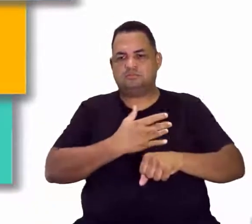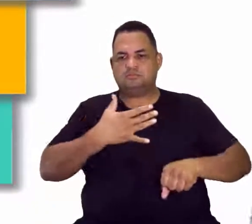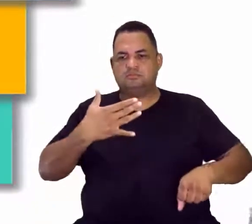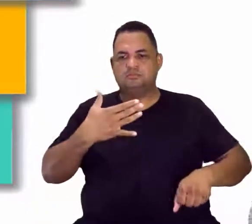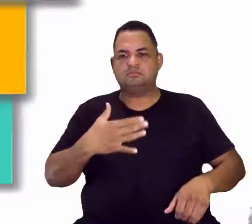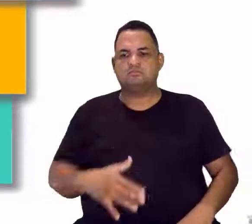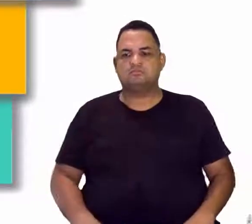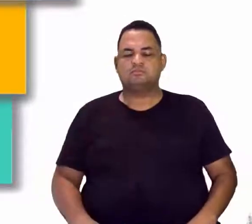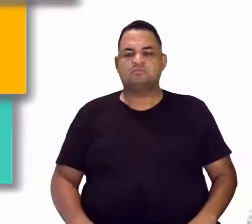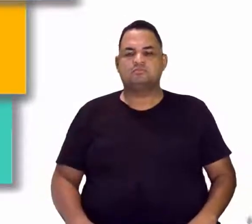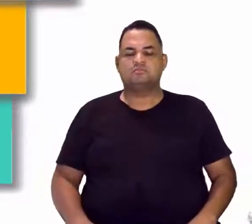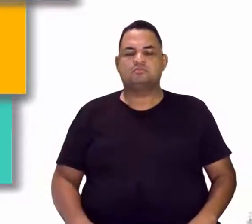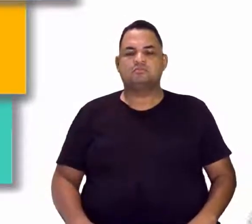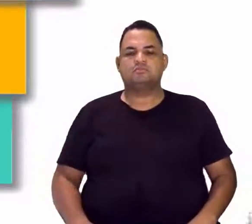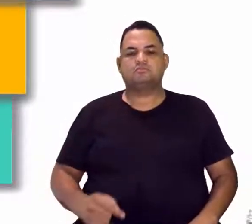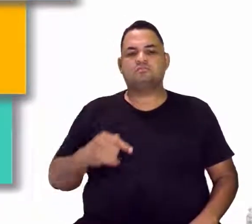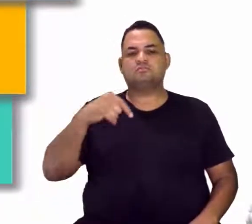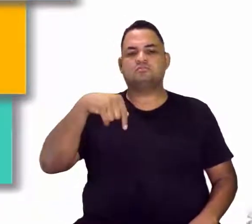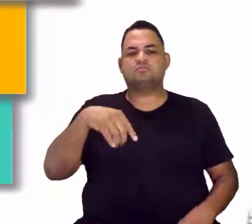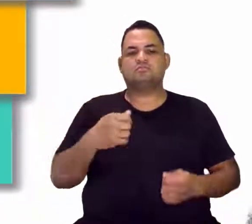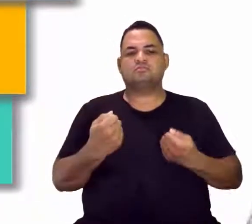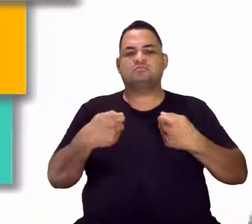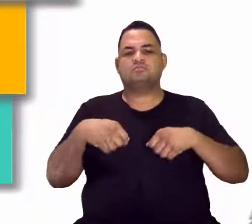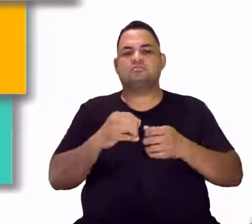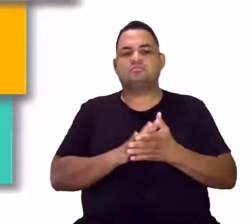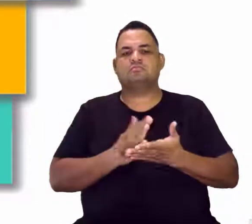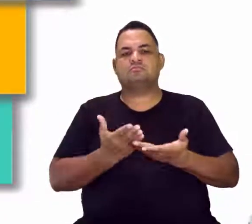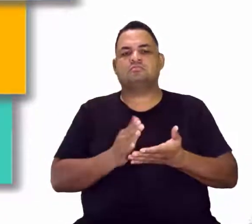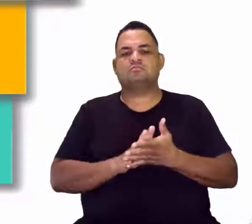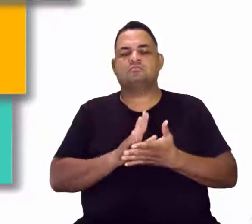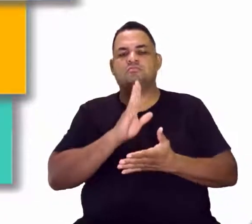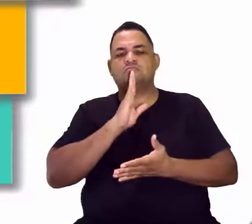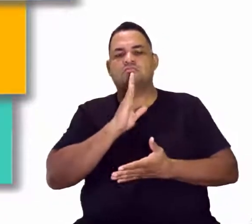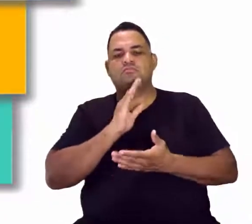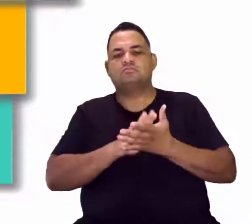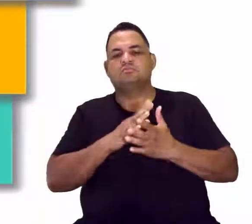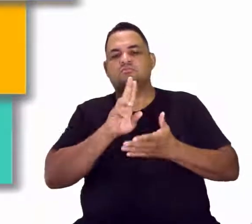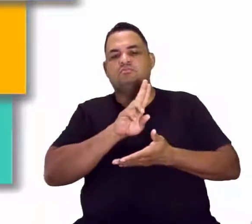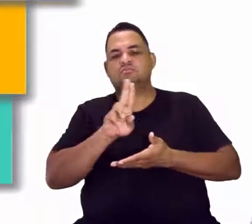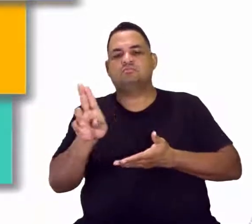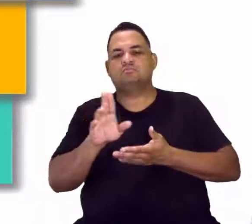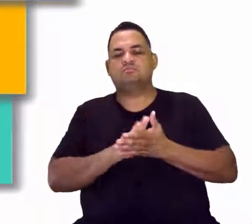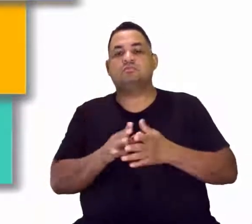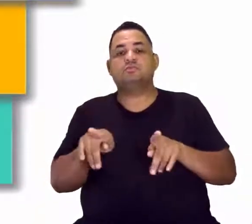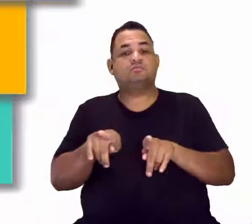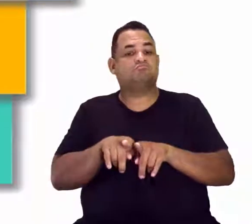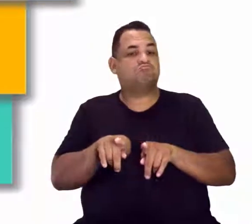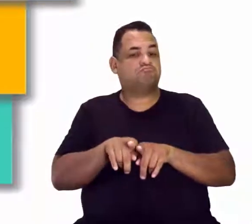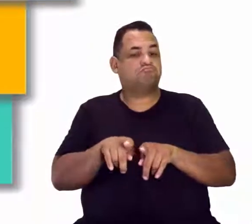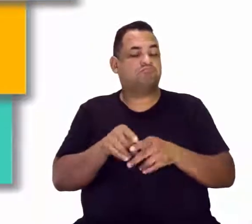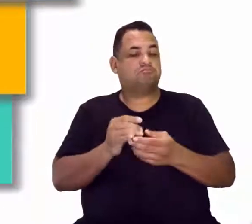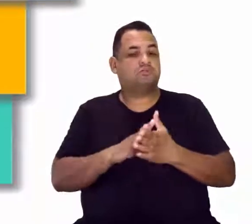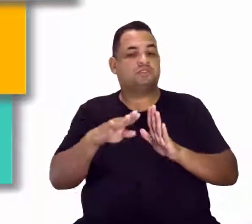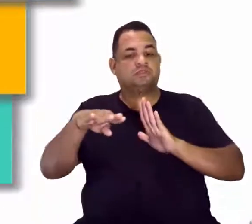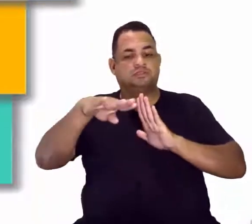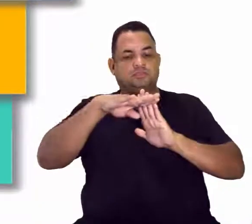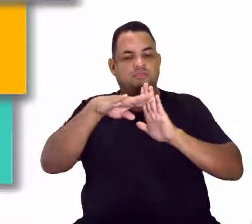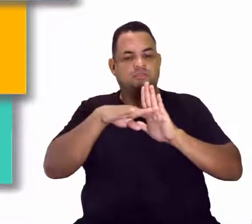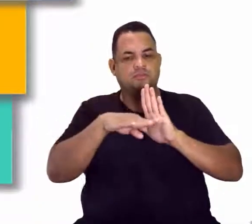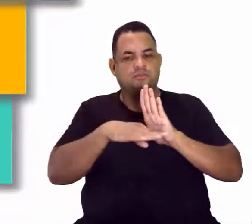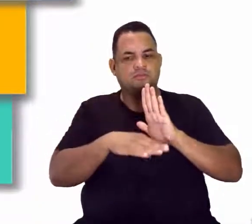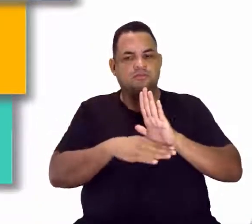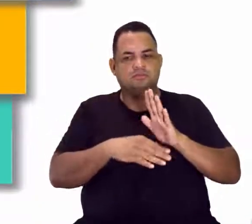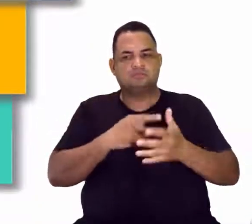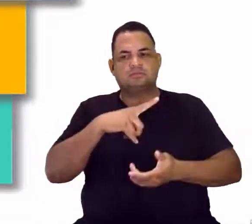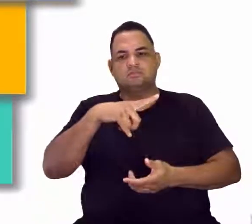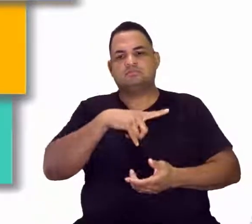Aqui dentro, para a gente poder trabalhar a nomenclatura, nós vamos ver as classificações. O ácido ele vai